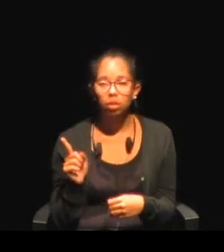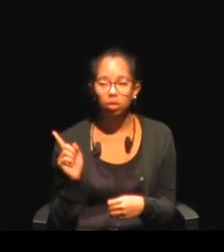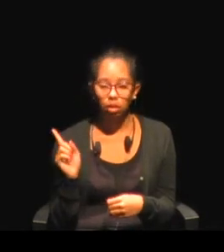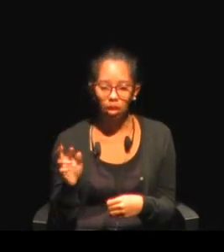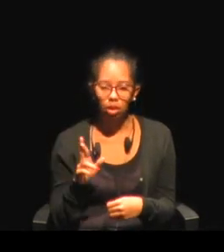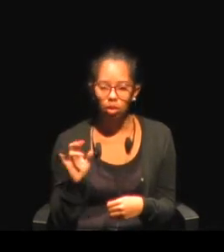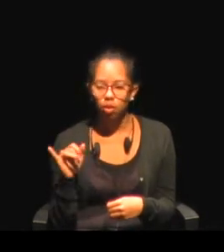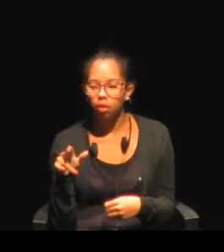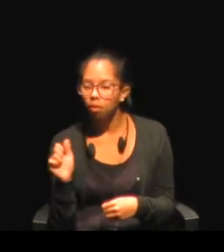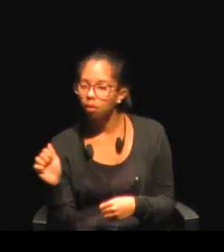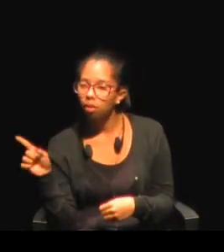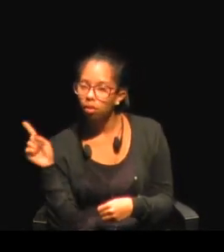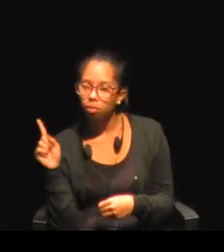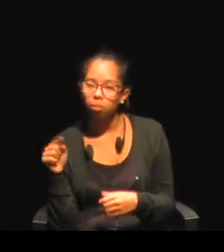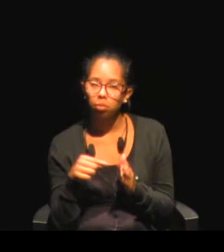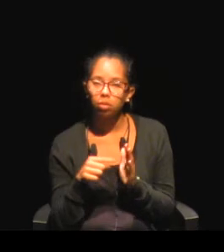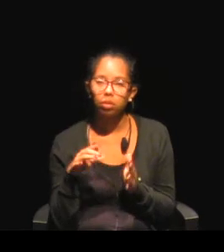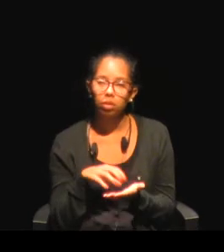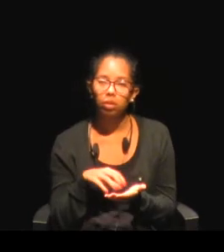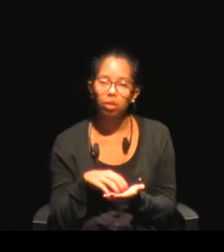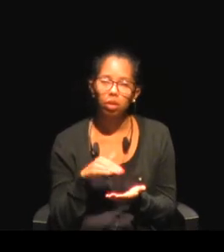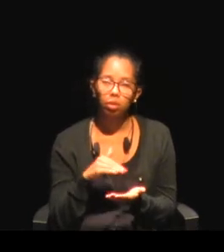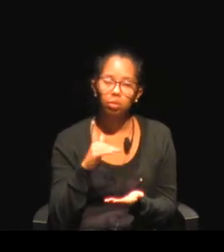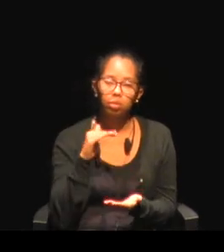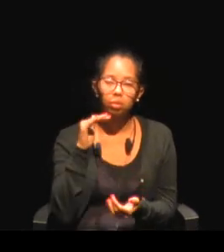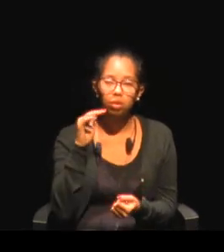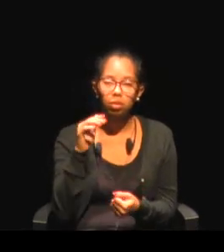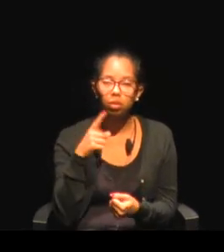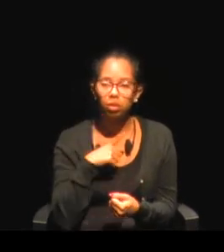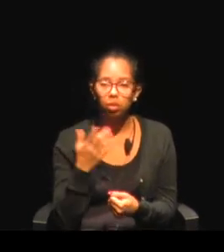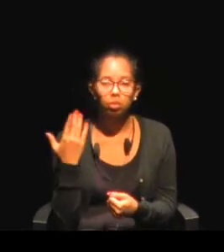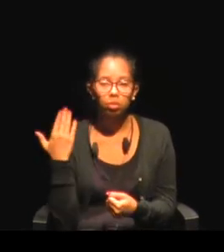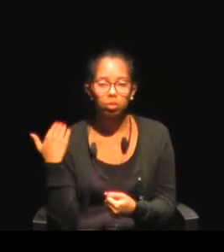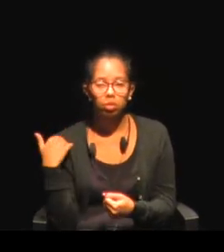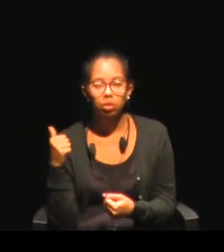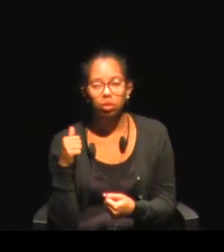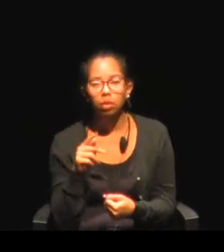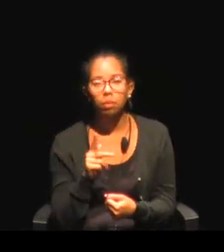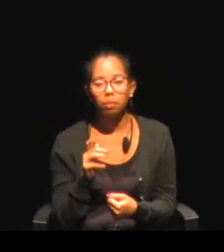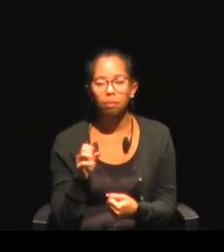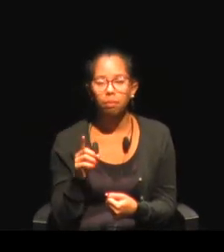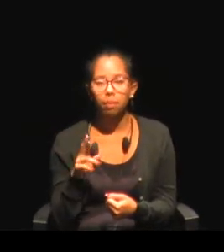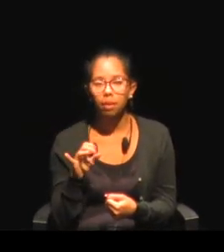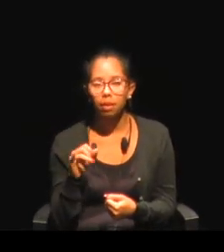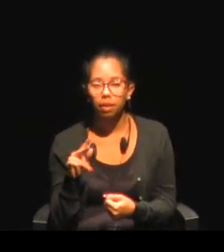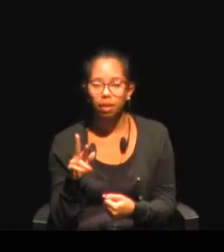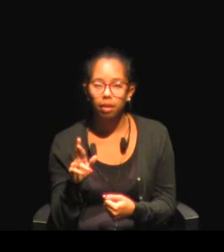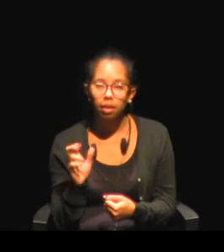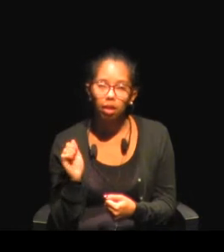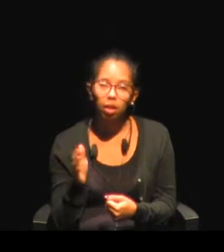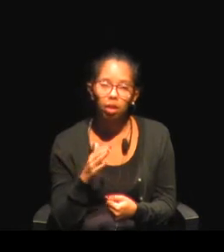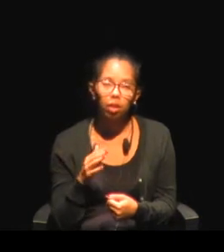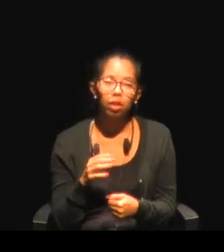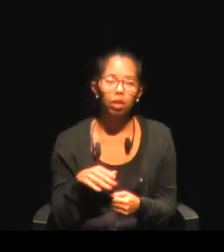está nesse ponto central, é o ponto mais alto, e mais acima um pouquinho tem uma antiga pedreira aqui, que era uma rocha toda